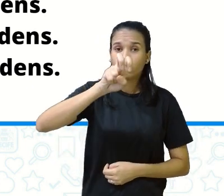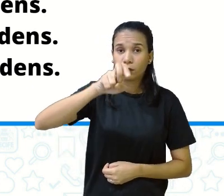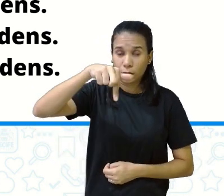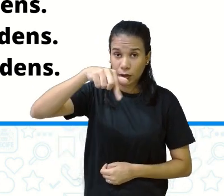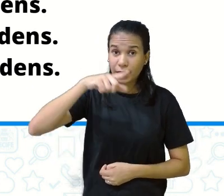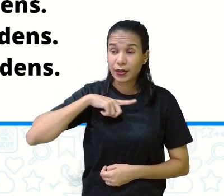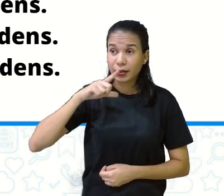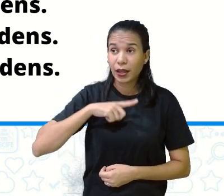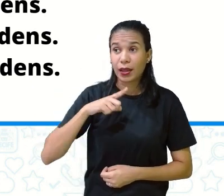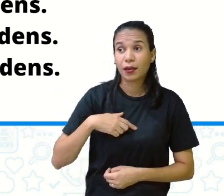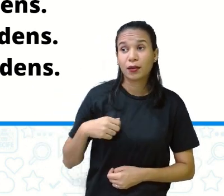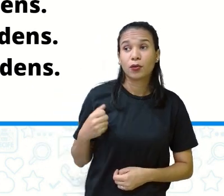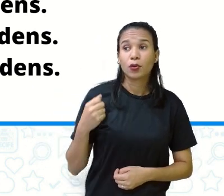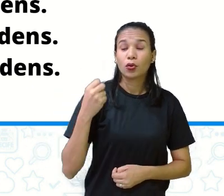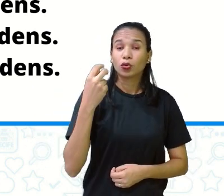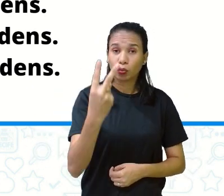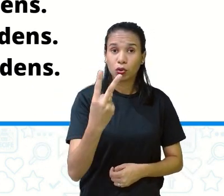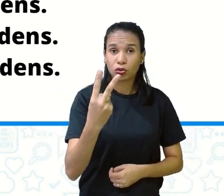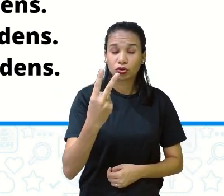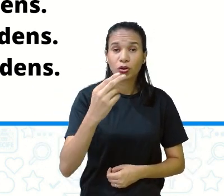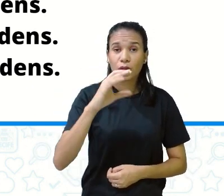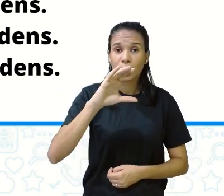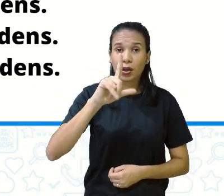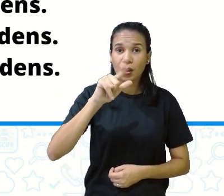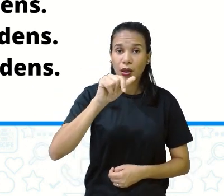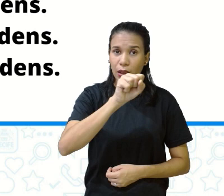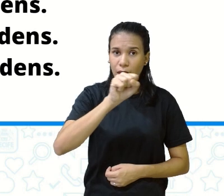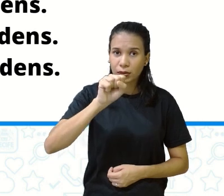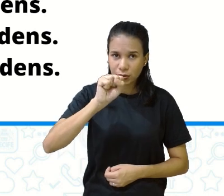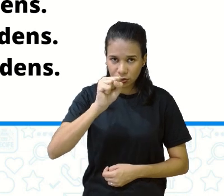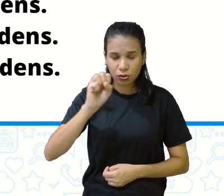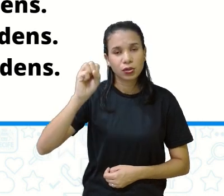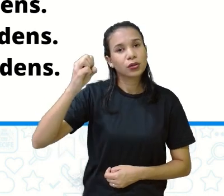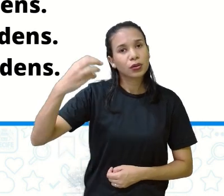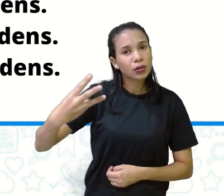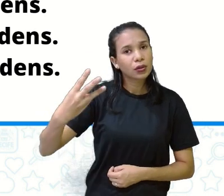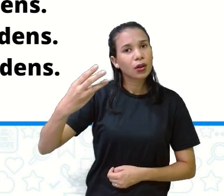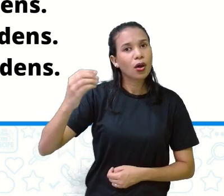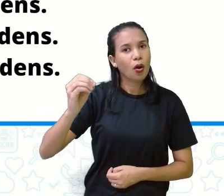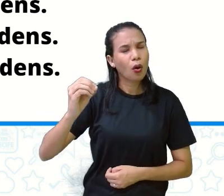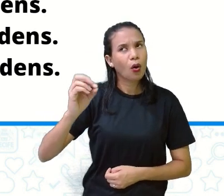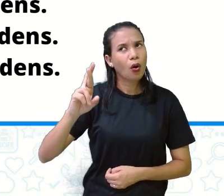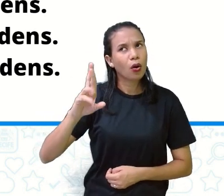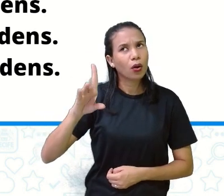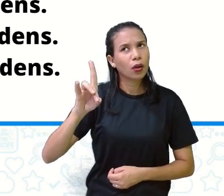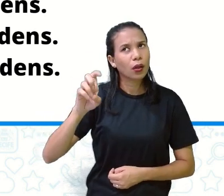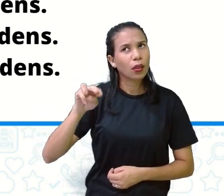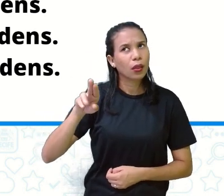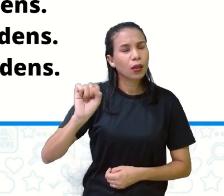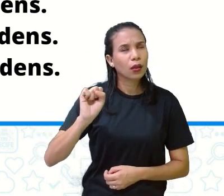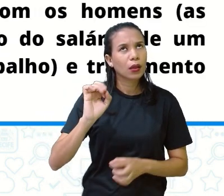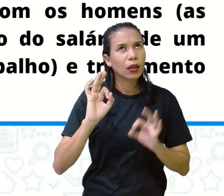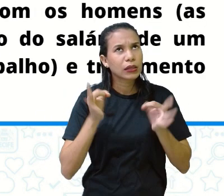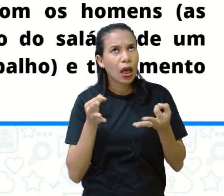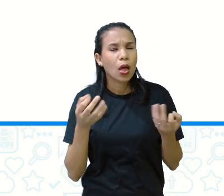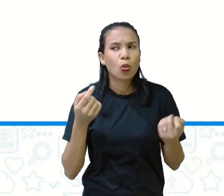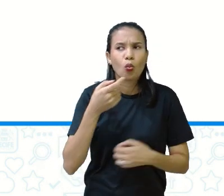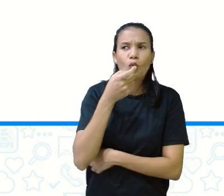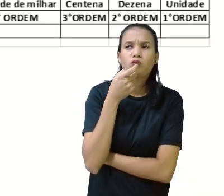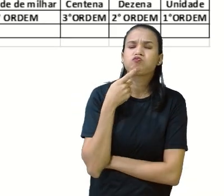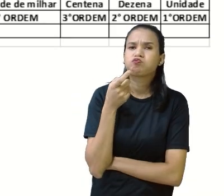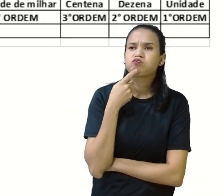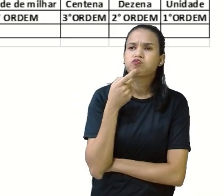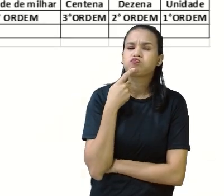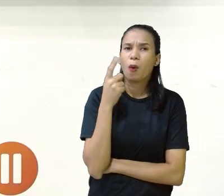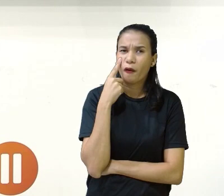1857 possui 2 classes e 3 ordens. Será que isso é correto? Vamos dar uma olhada